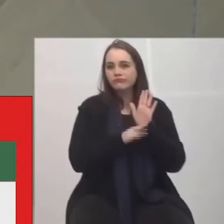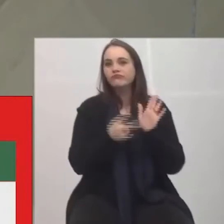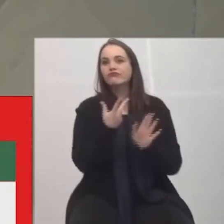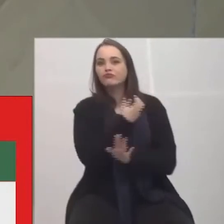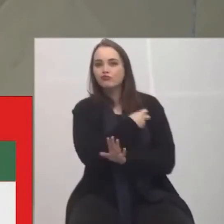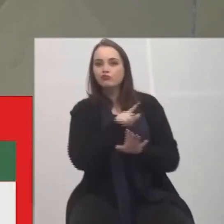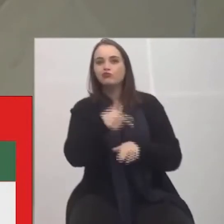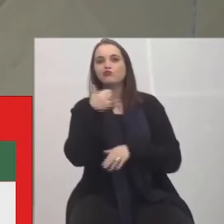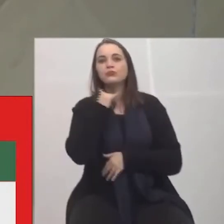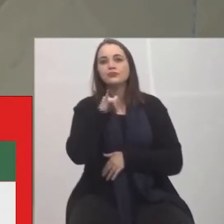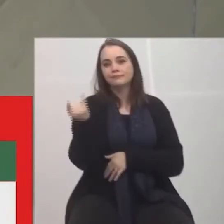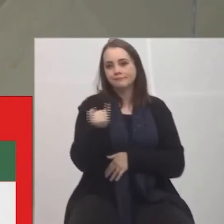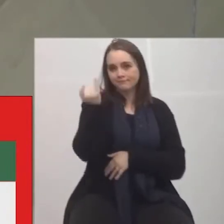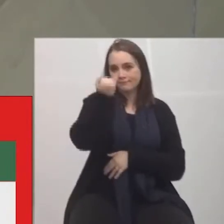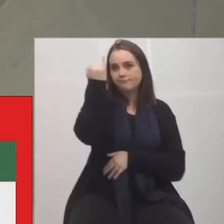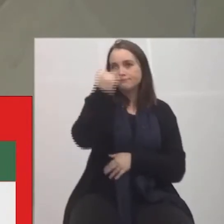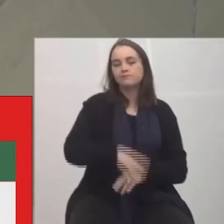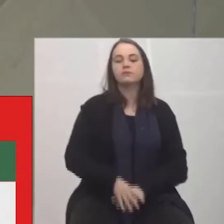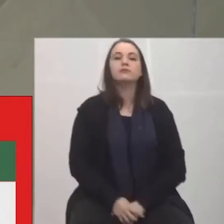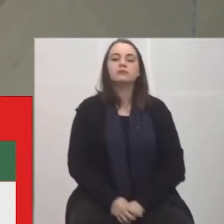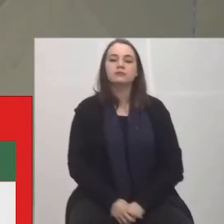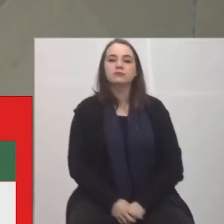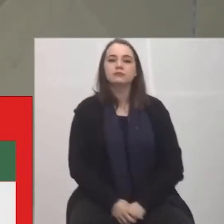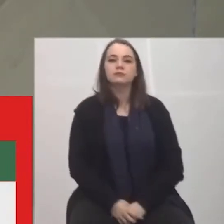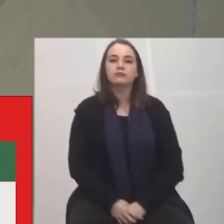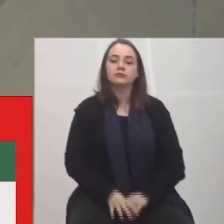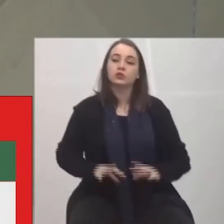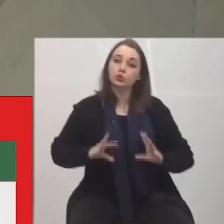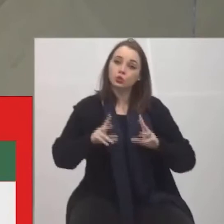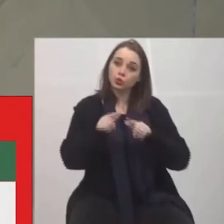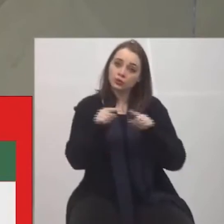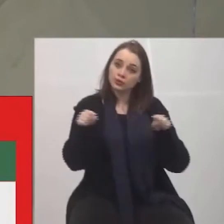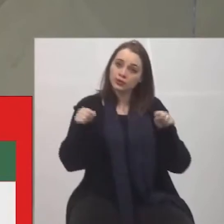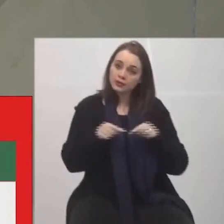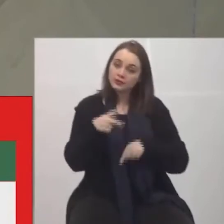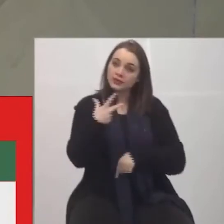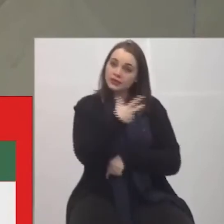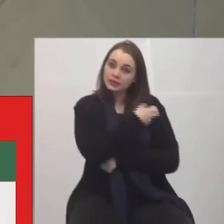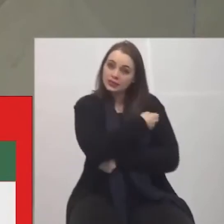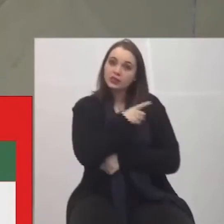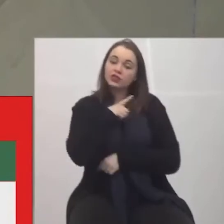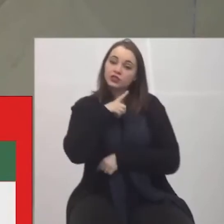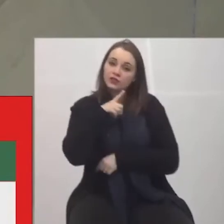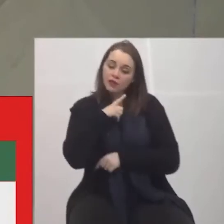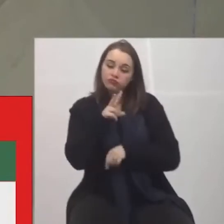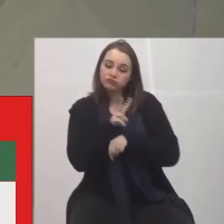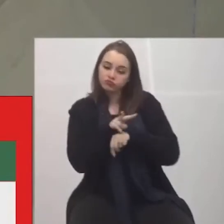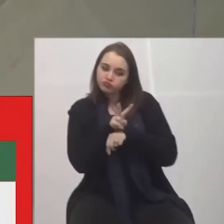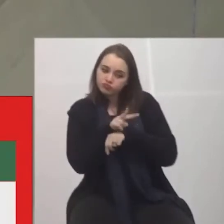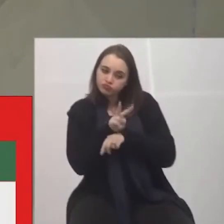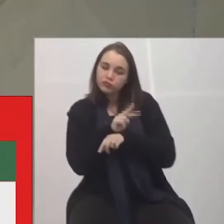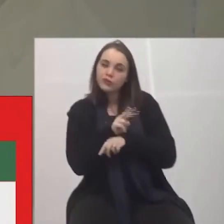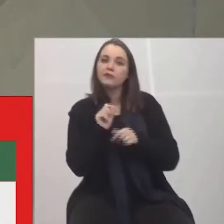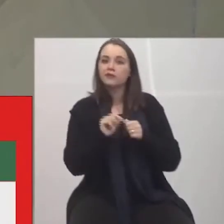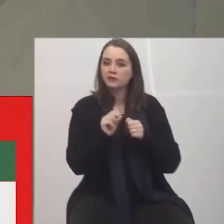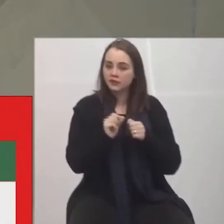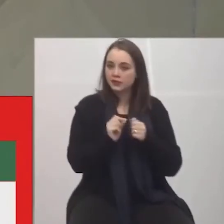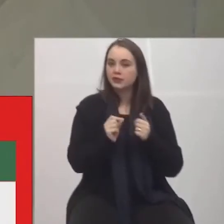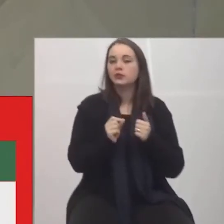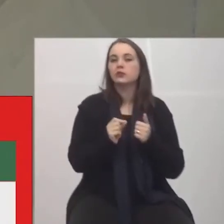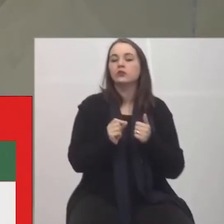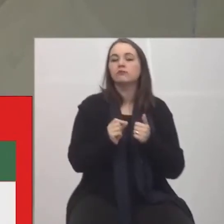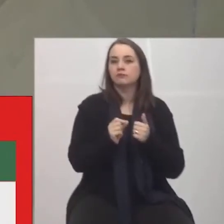outras informações. Todas as salas de vacina tiveram ao menos uma supervisão realizada no período